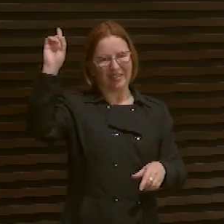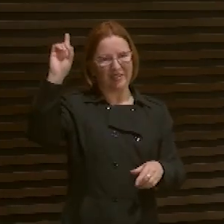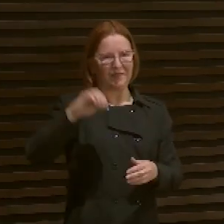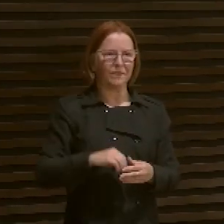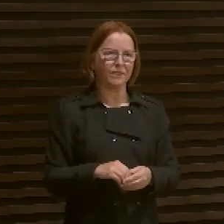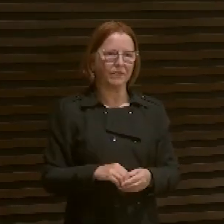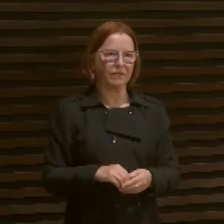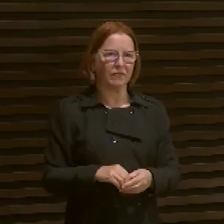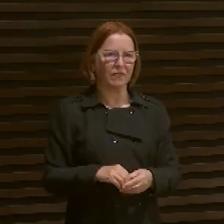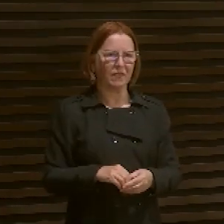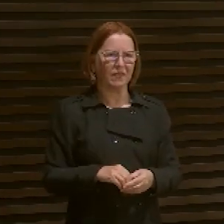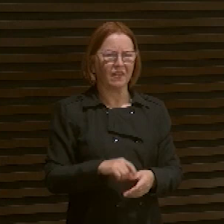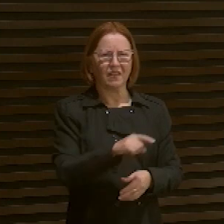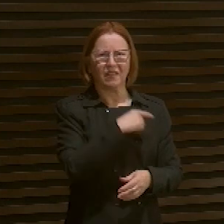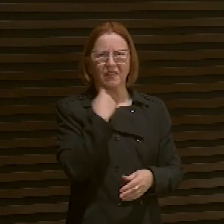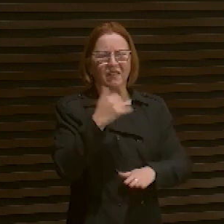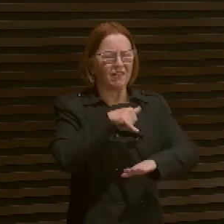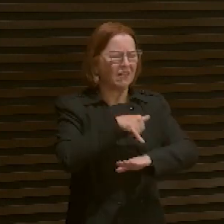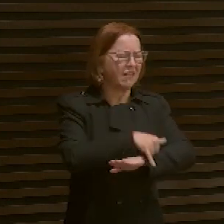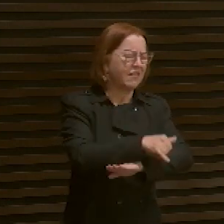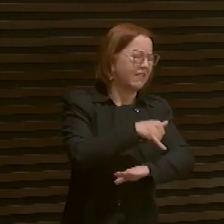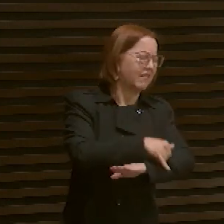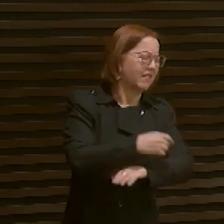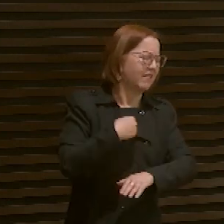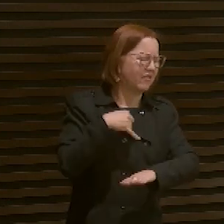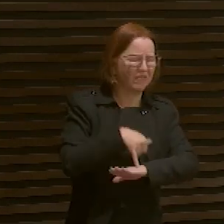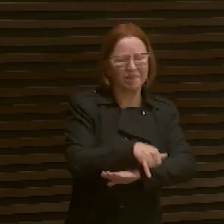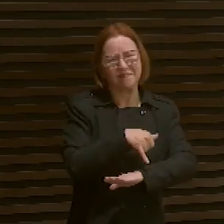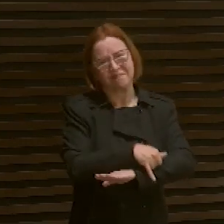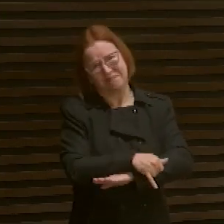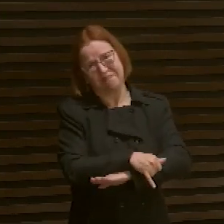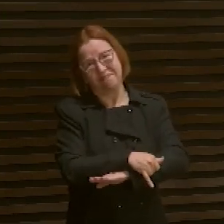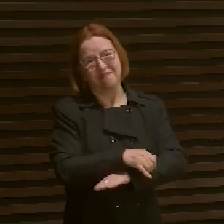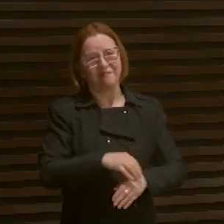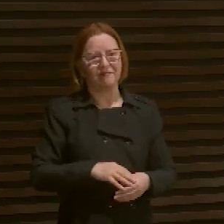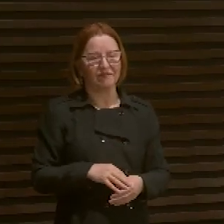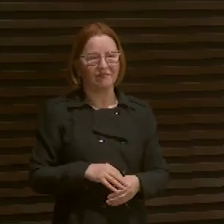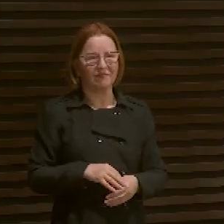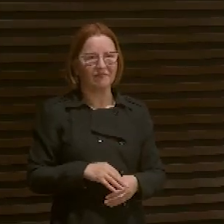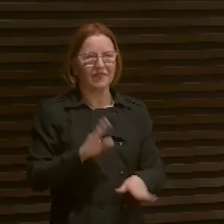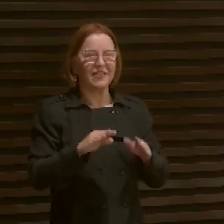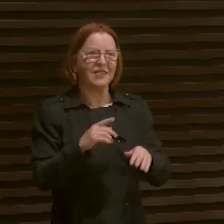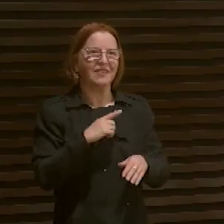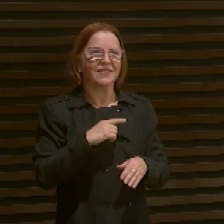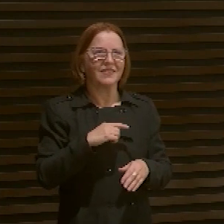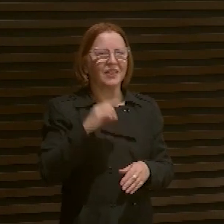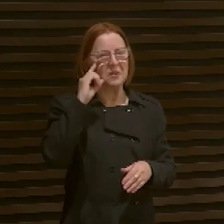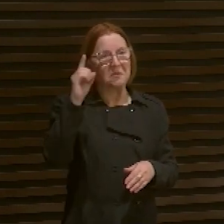Como nós somos falhos nesse quesito. Como eu sou falho, meus irmãos, nesse quesito. Às vezes você teve um dia tranquilo,